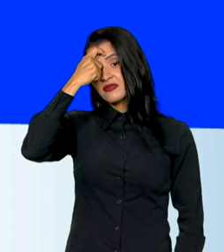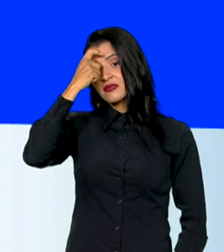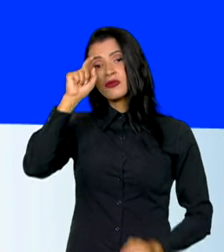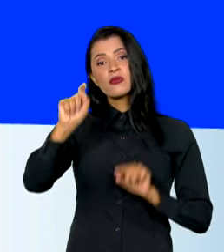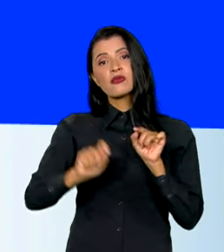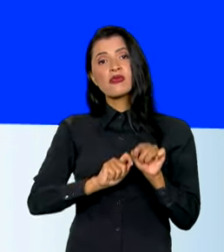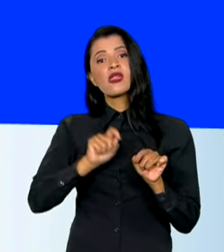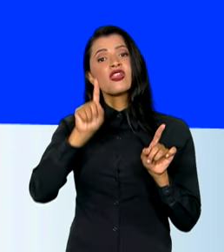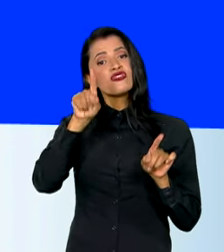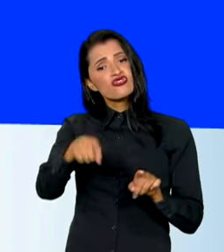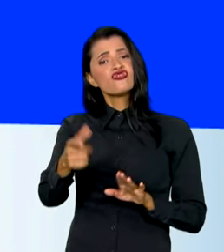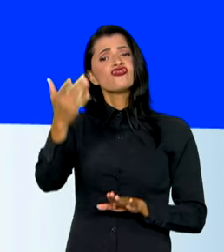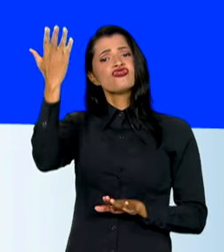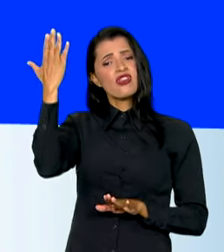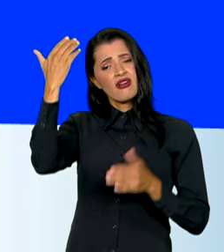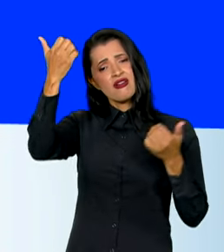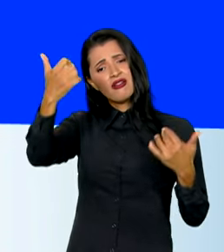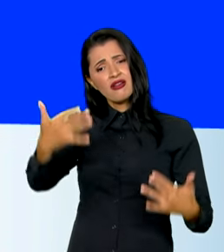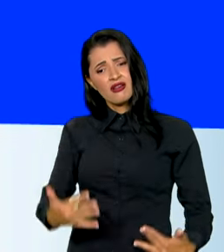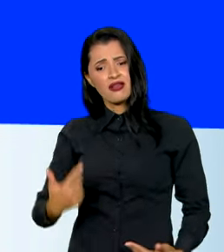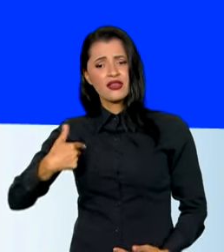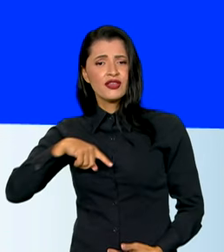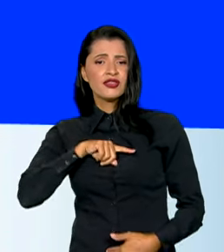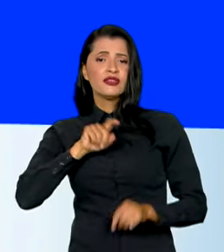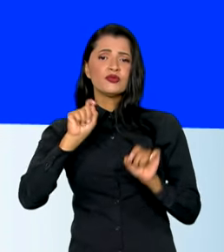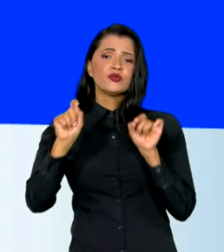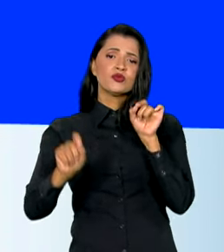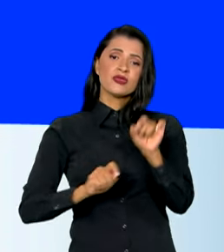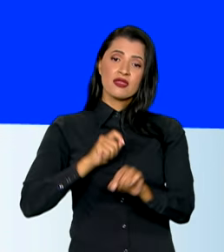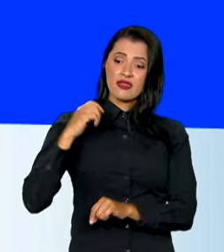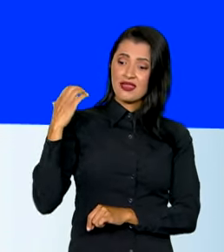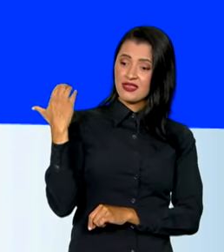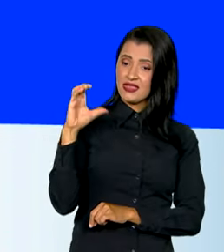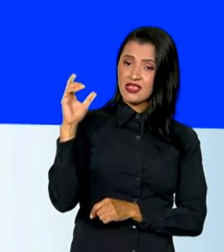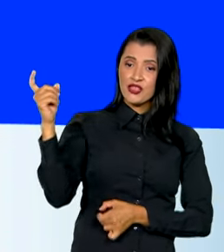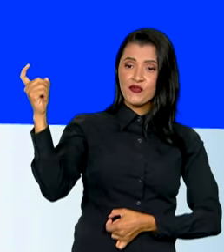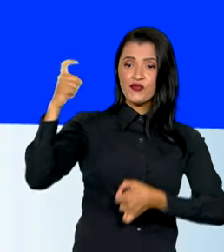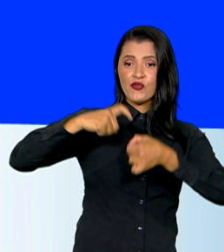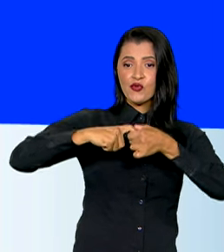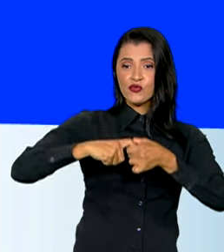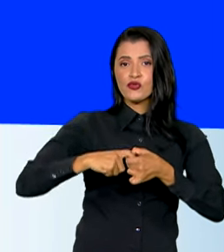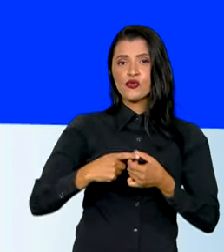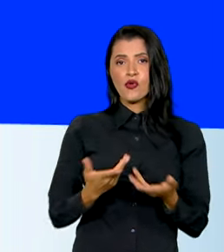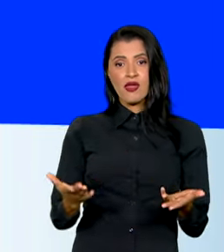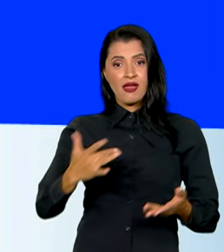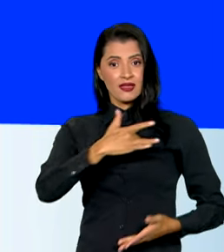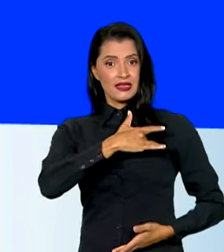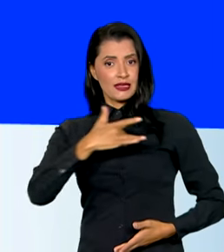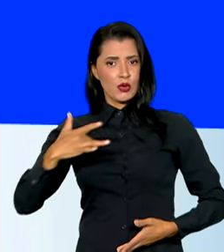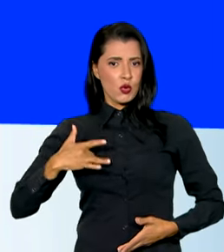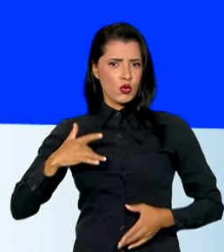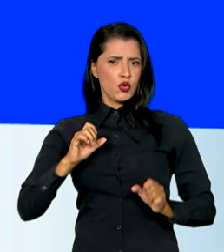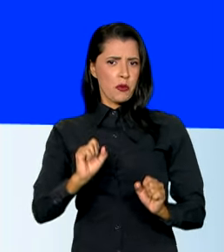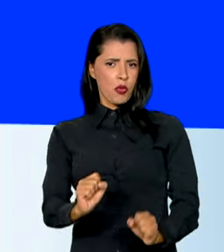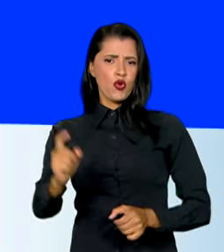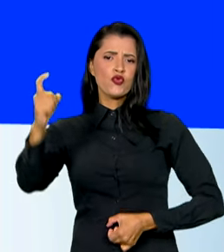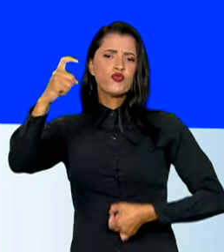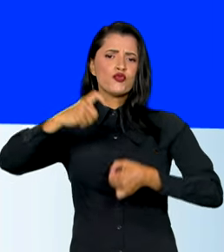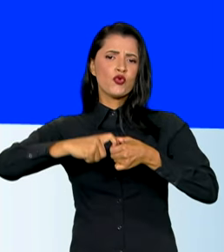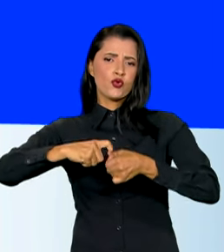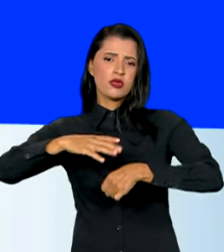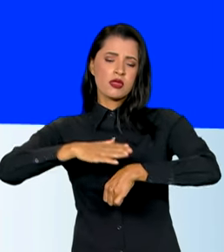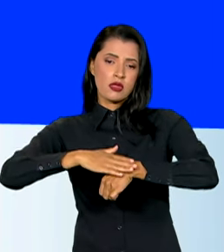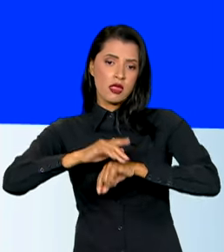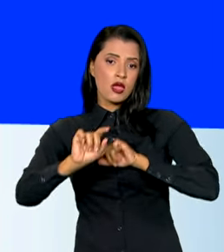Como eu disse, nós dizemos que a ciência voltou. e a saúde só pode voltar